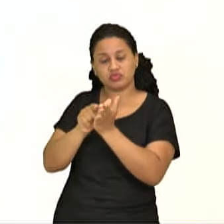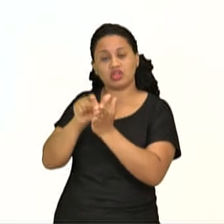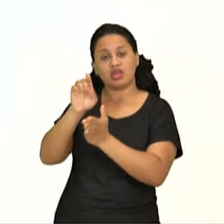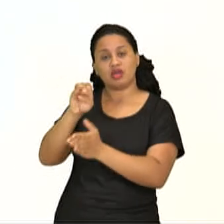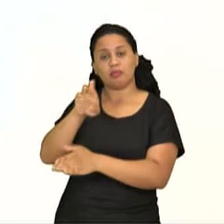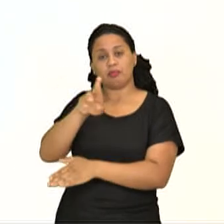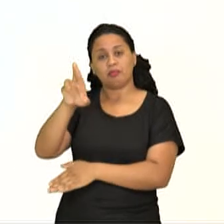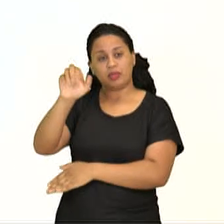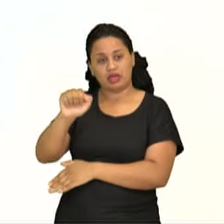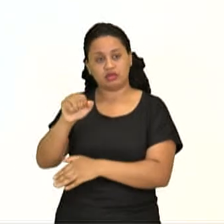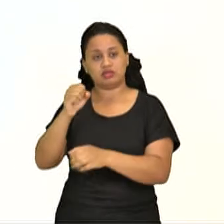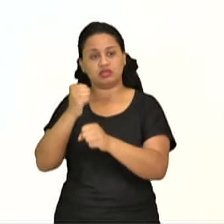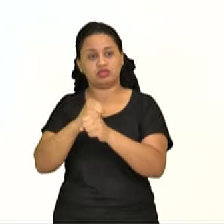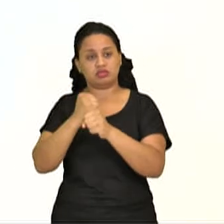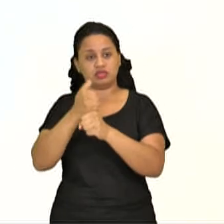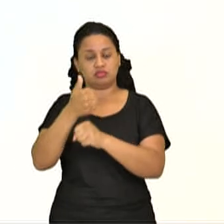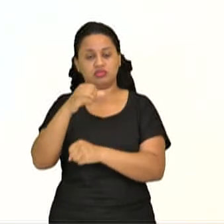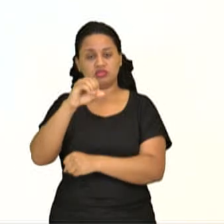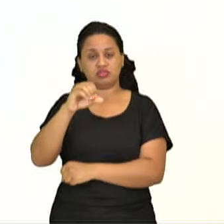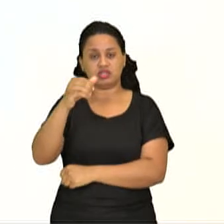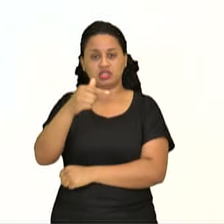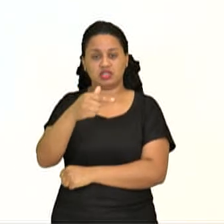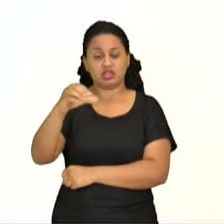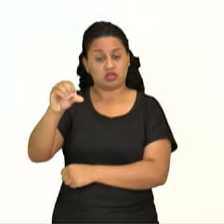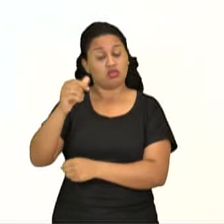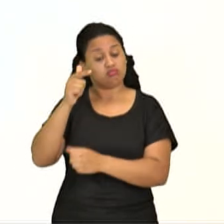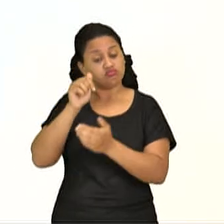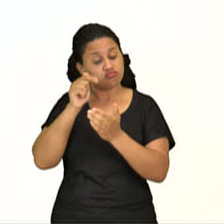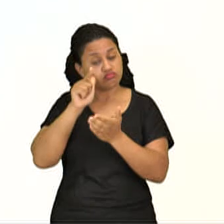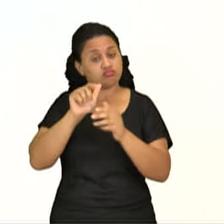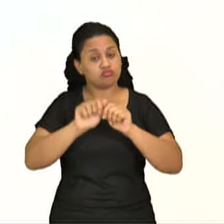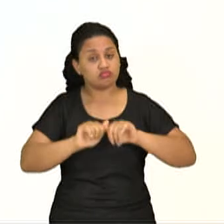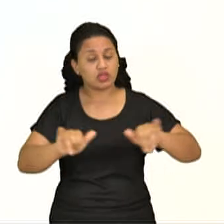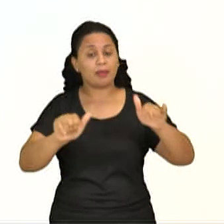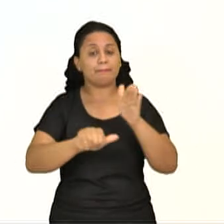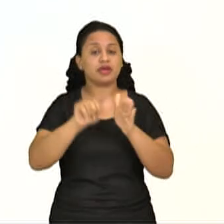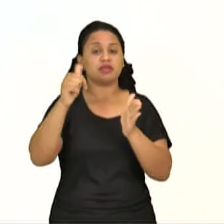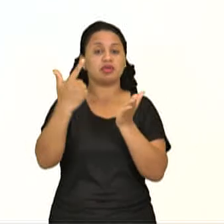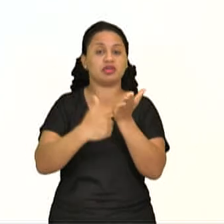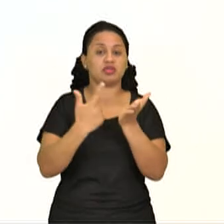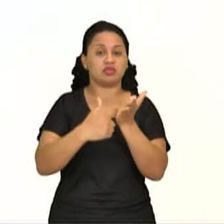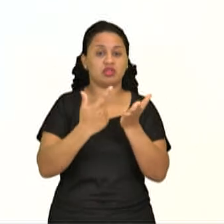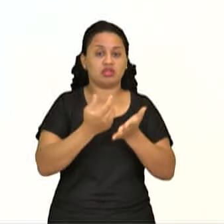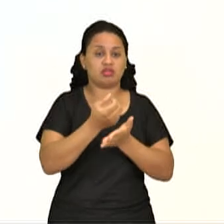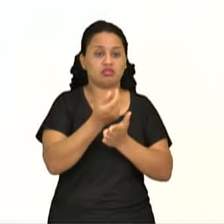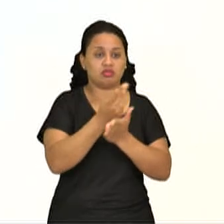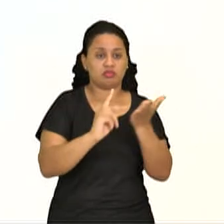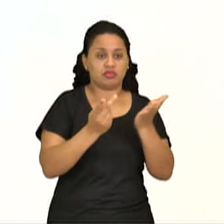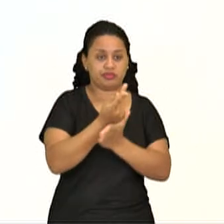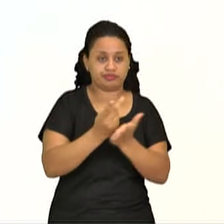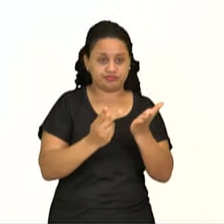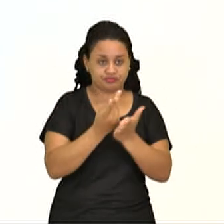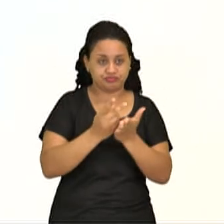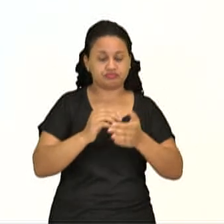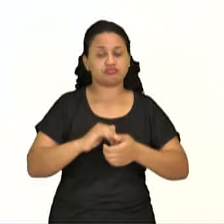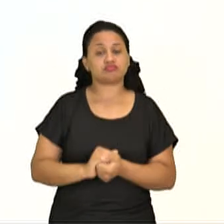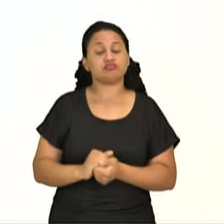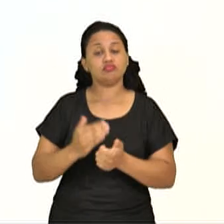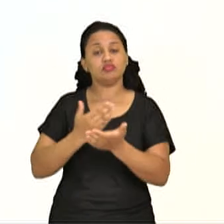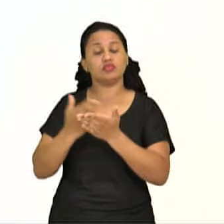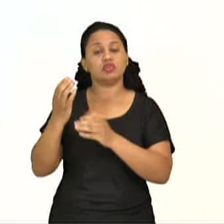Em 1979, lançou seu primeiro livro de poemas, Terceiro Filho. No início dos anos